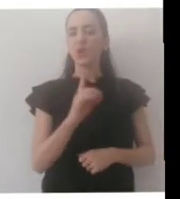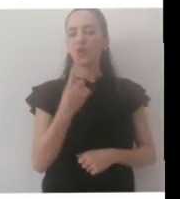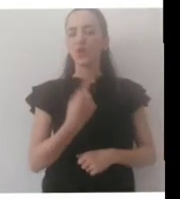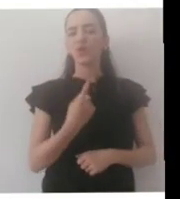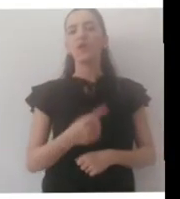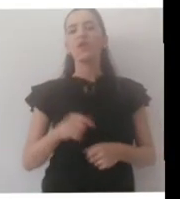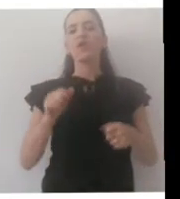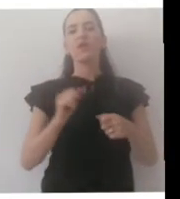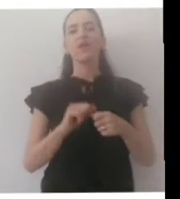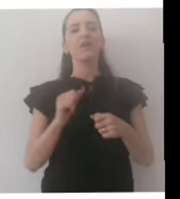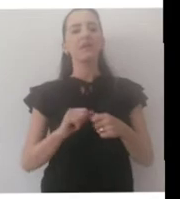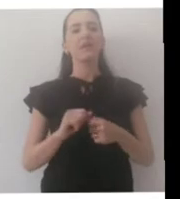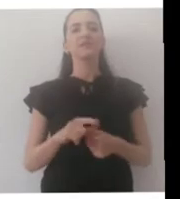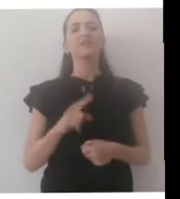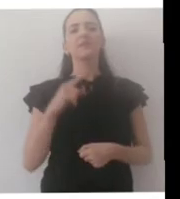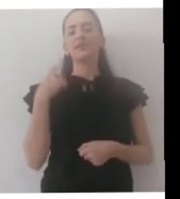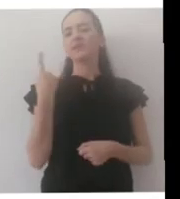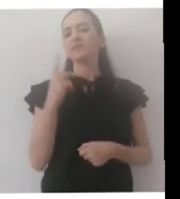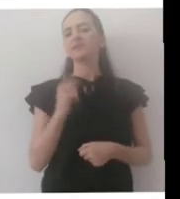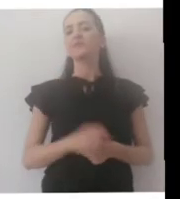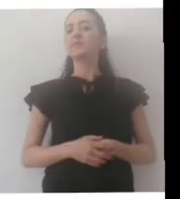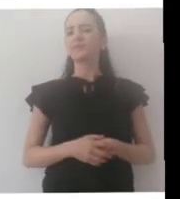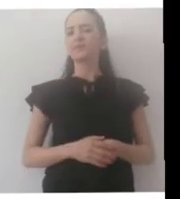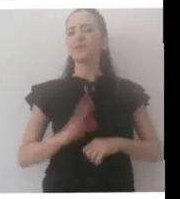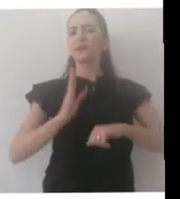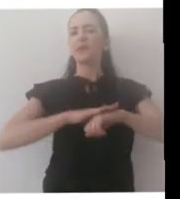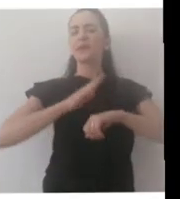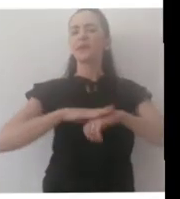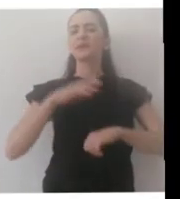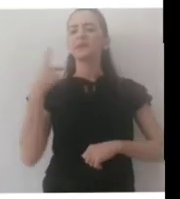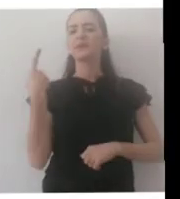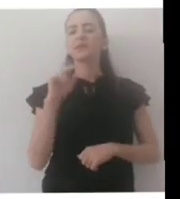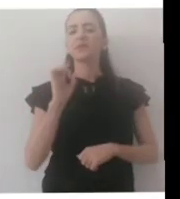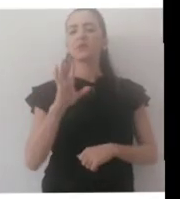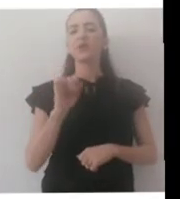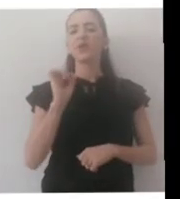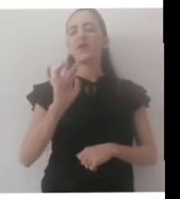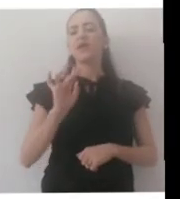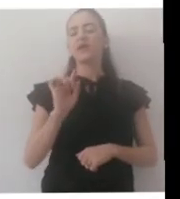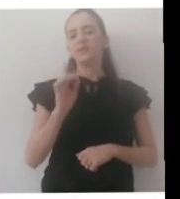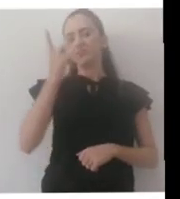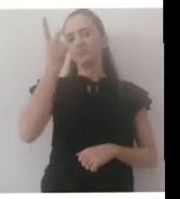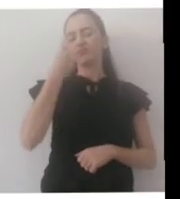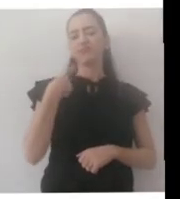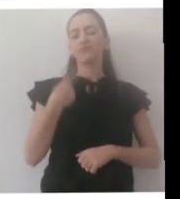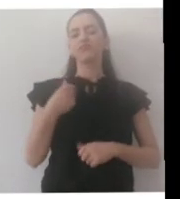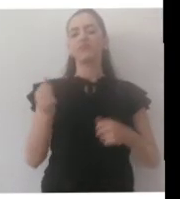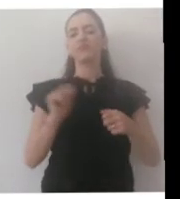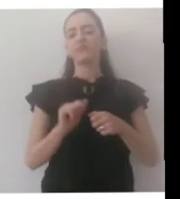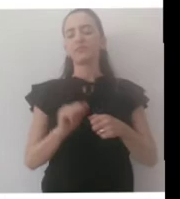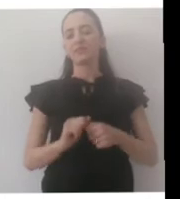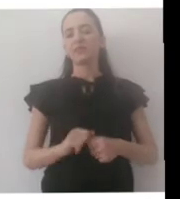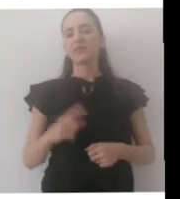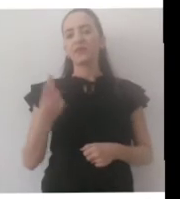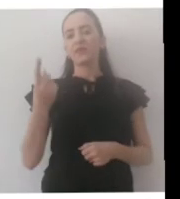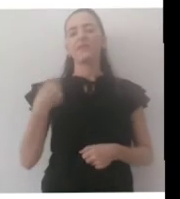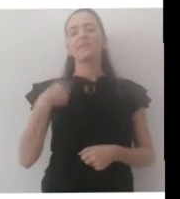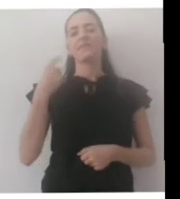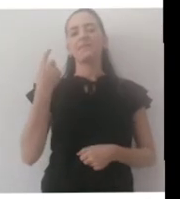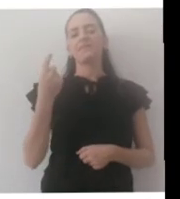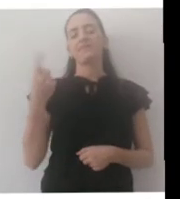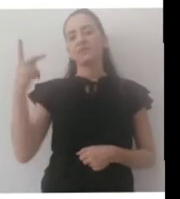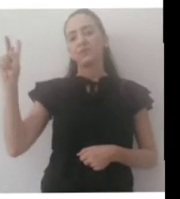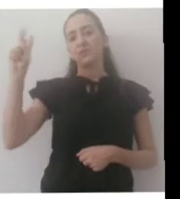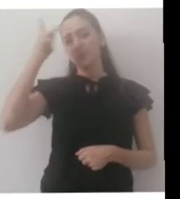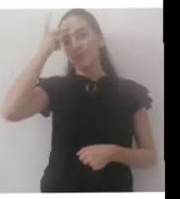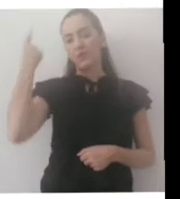qualquer proposta educativa. A autonomia é o ato de ser governado por si próprio, o oposto de heteronomia, o que